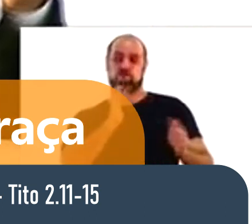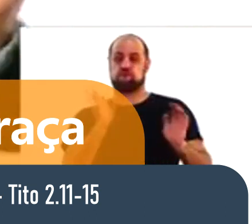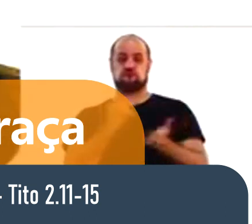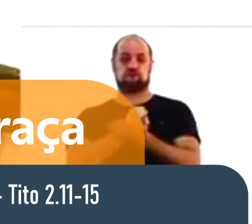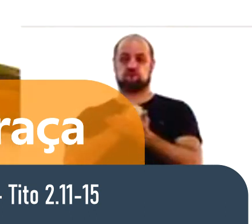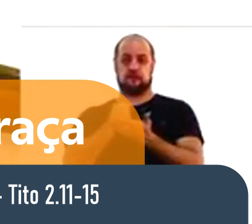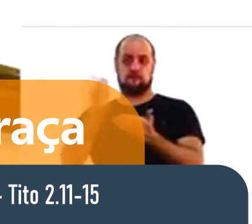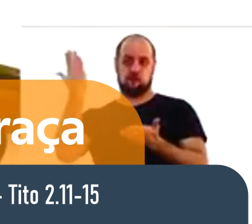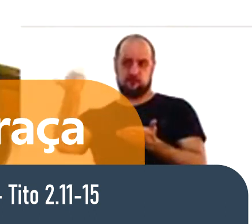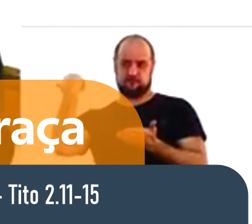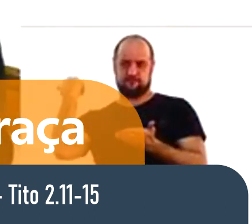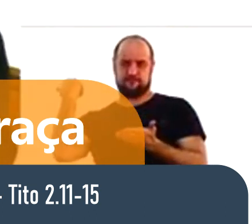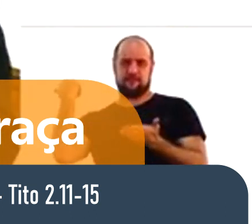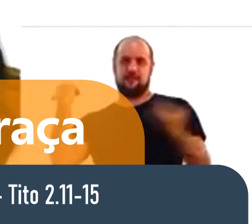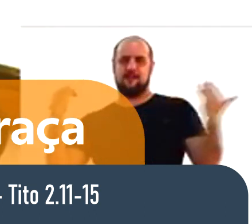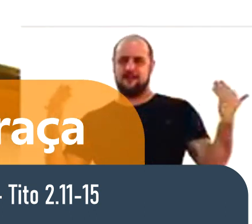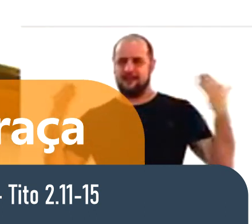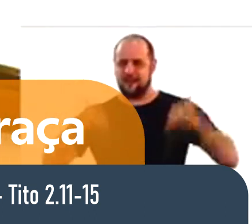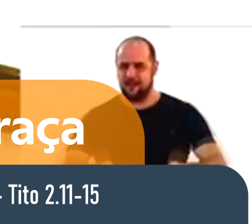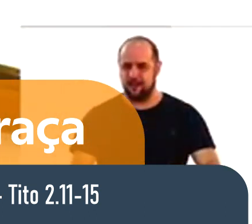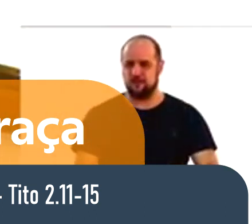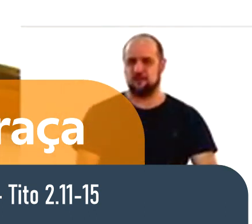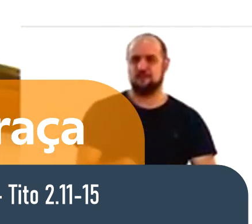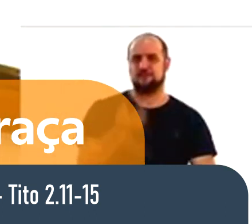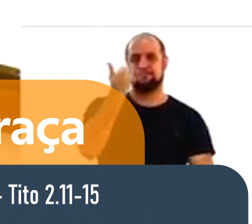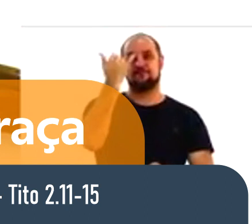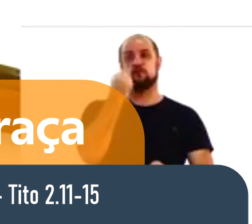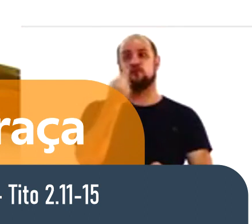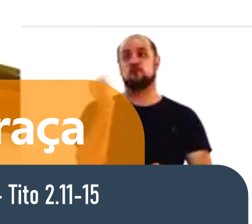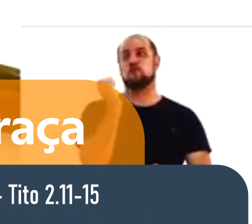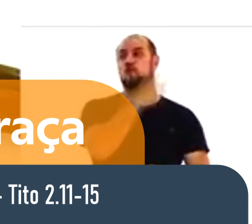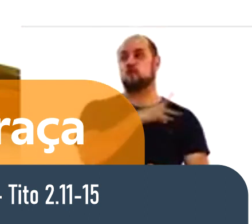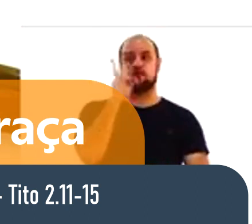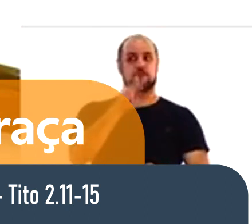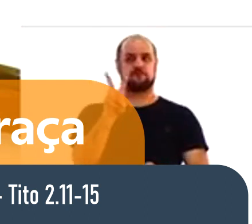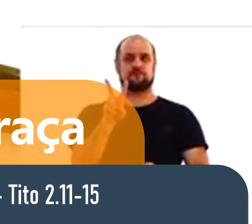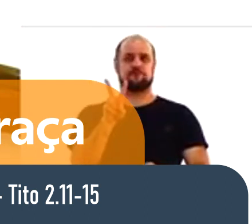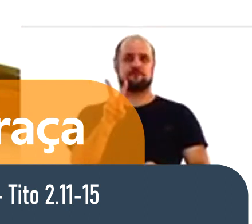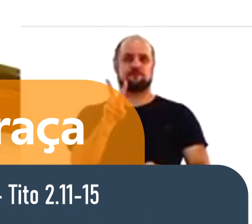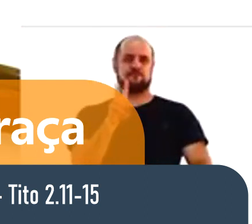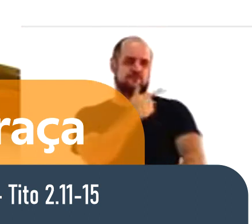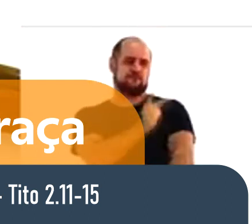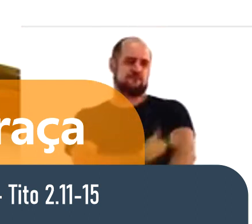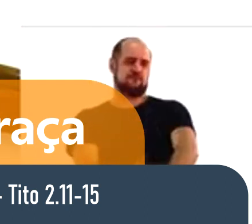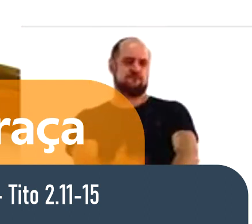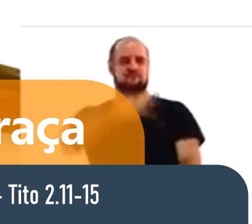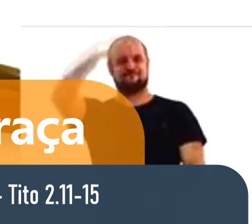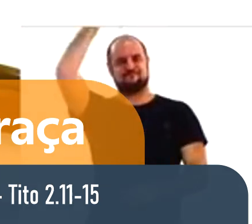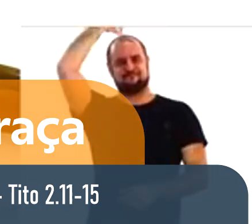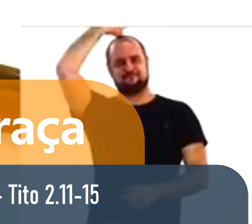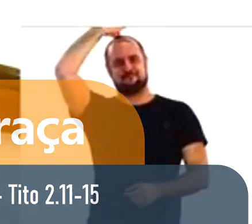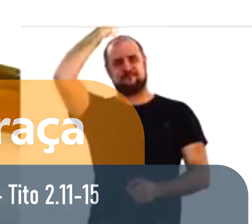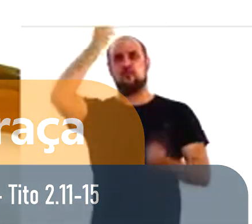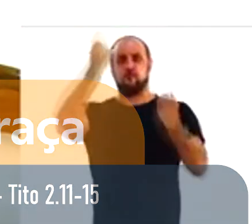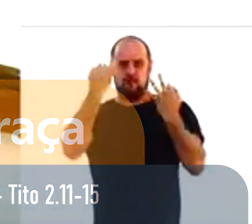da história, agora nós temos um novo aspecto aqui: a educação espiritual. Vamos entender o que